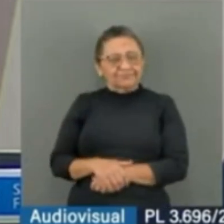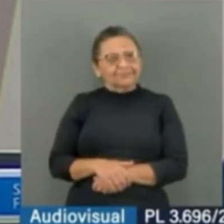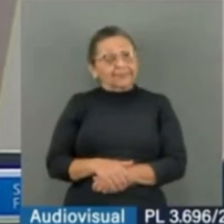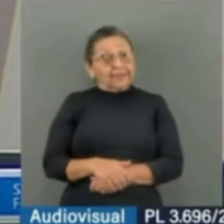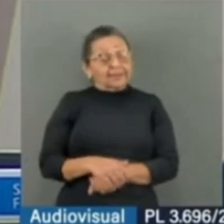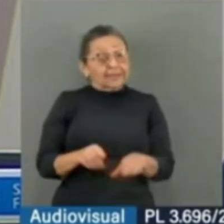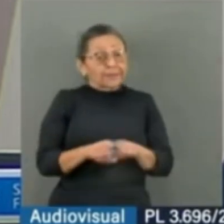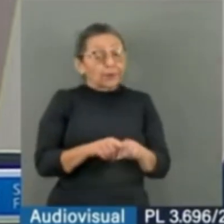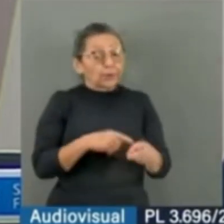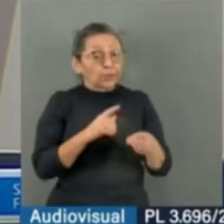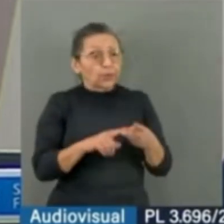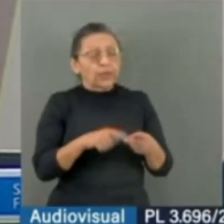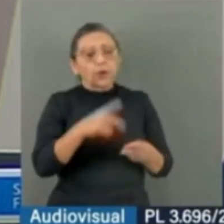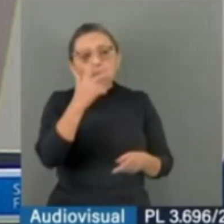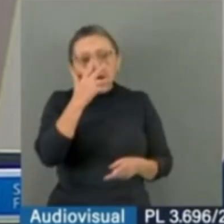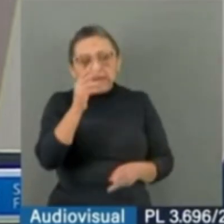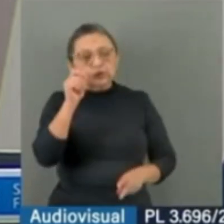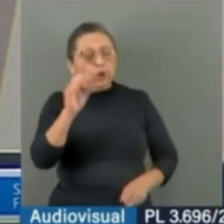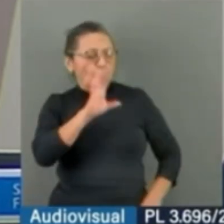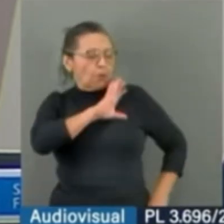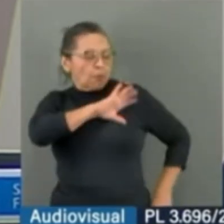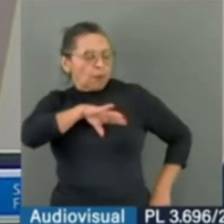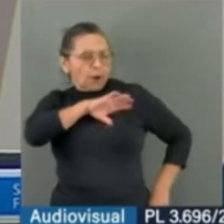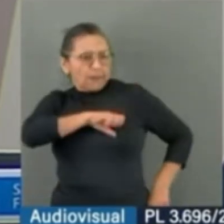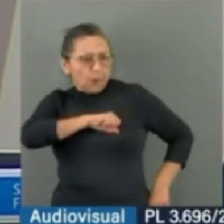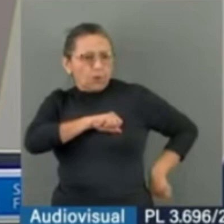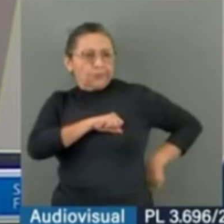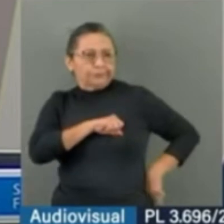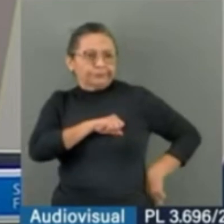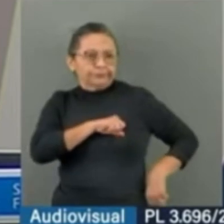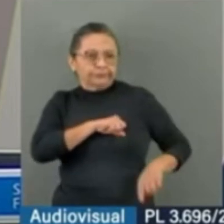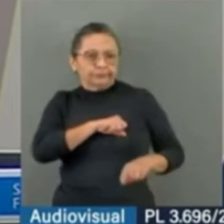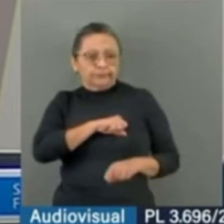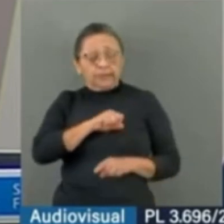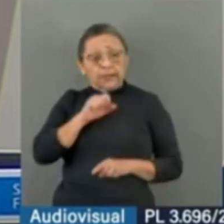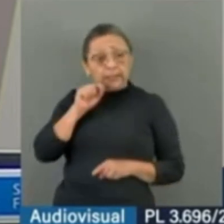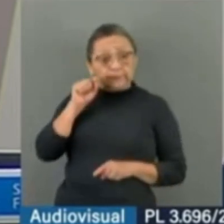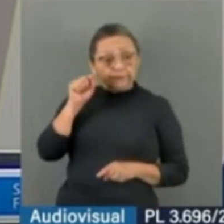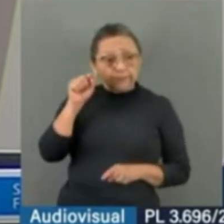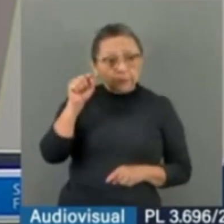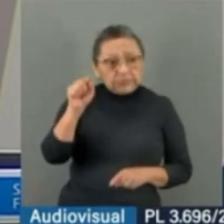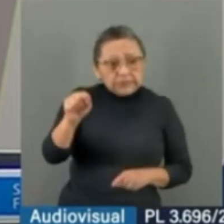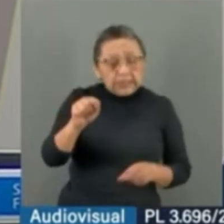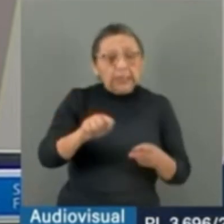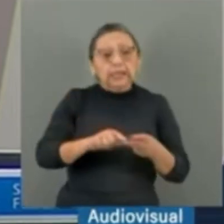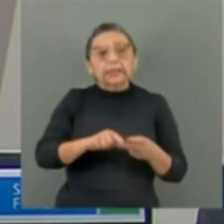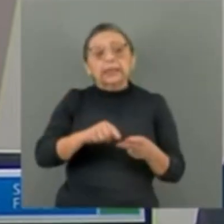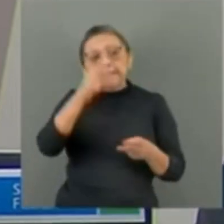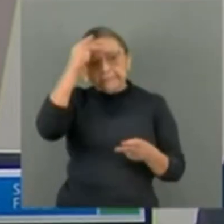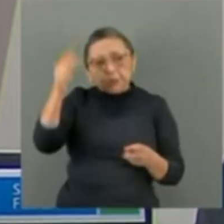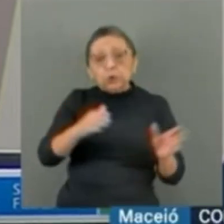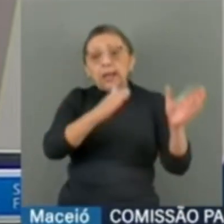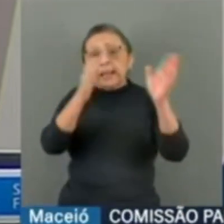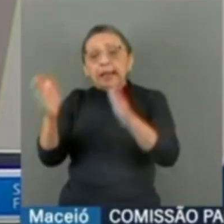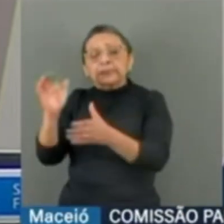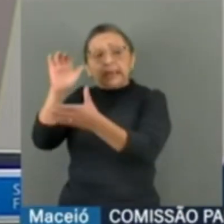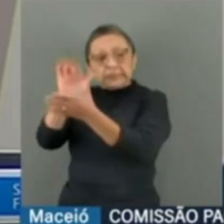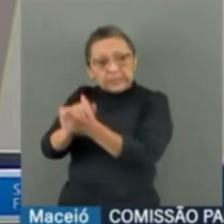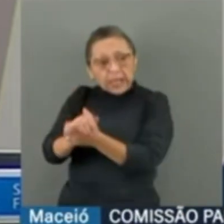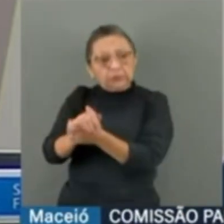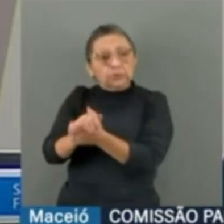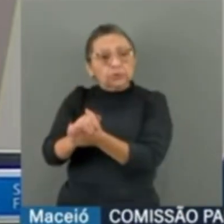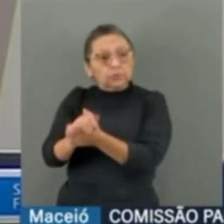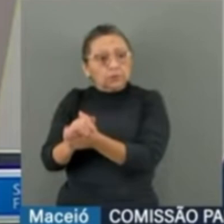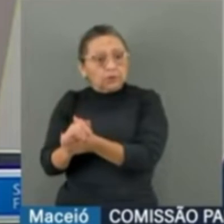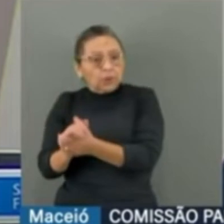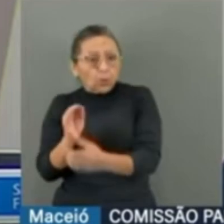acho que o amor que Vossa Excelência e a pessoa com Vossa Excelência está casado tem pelos seus